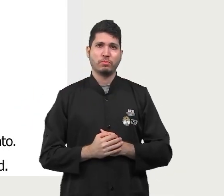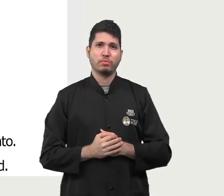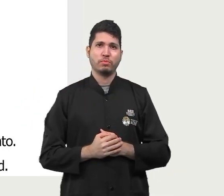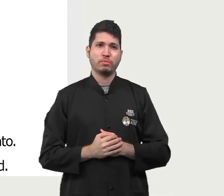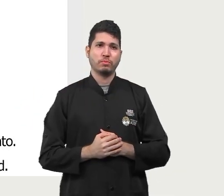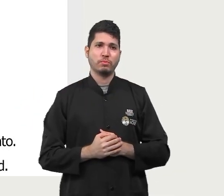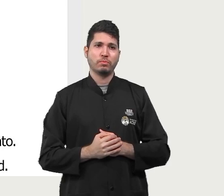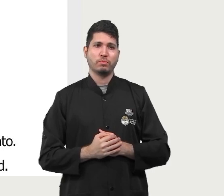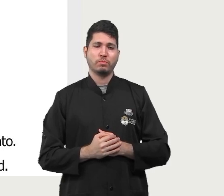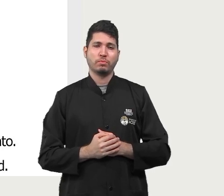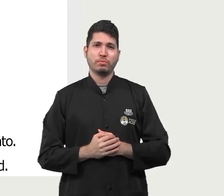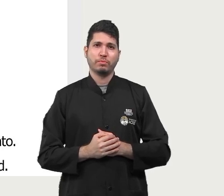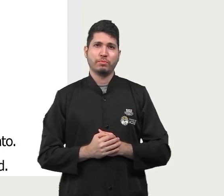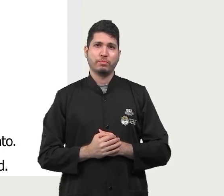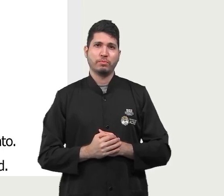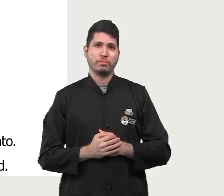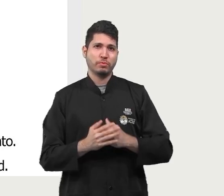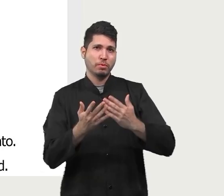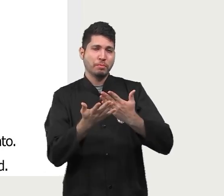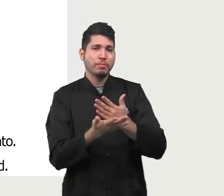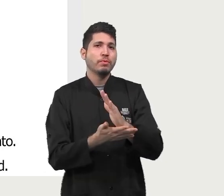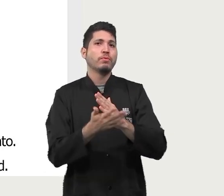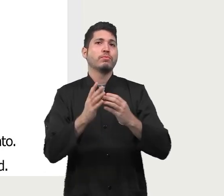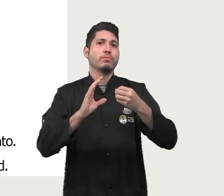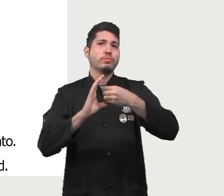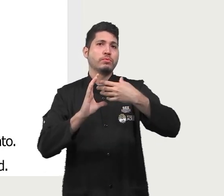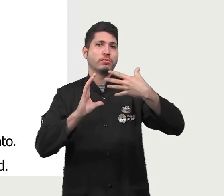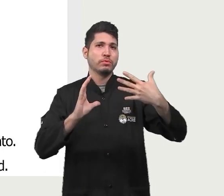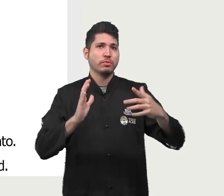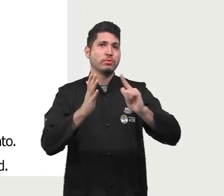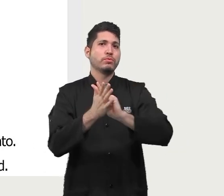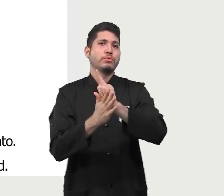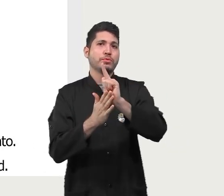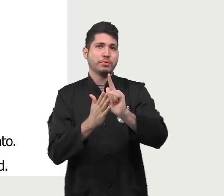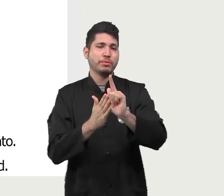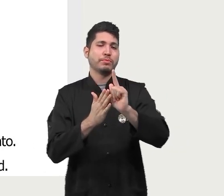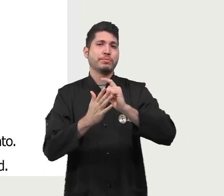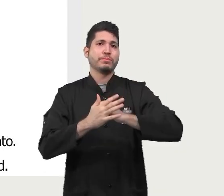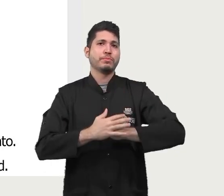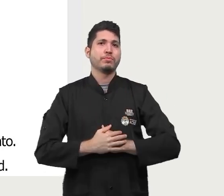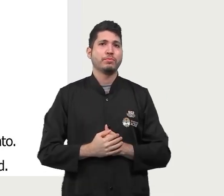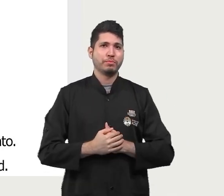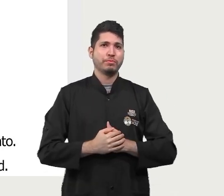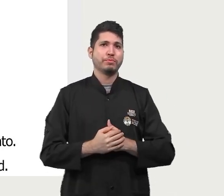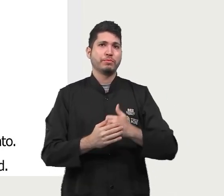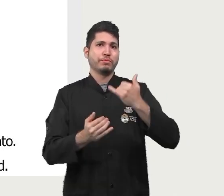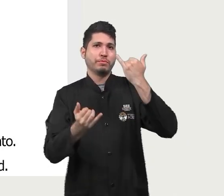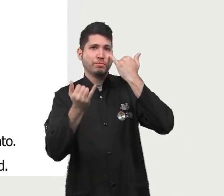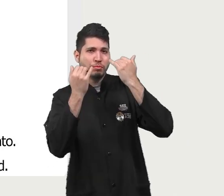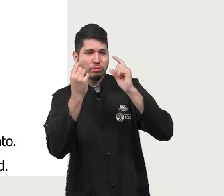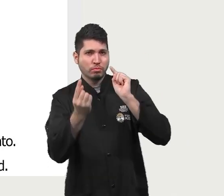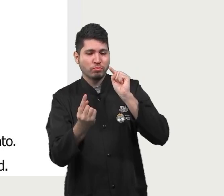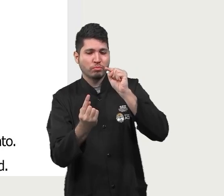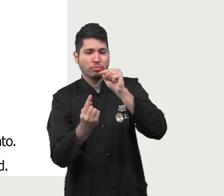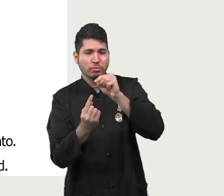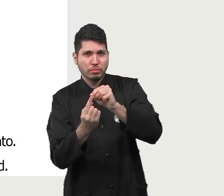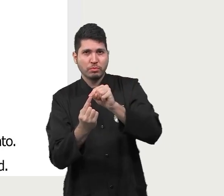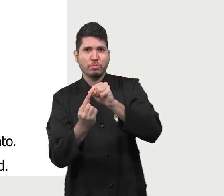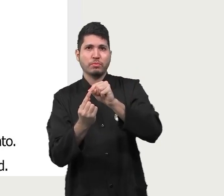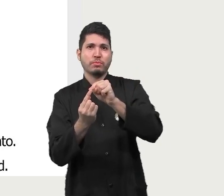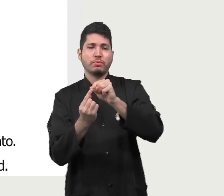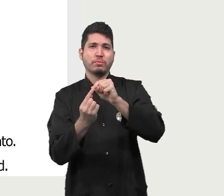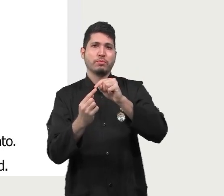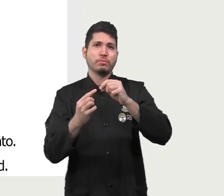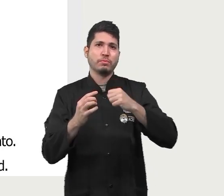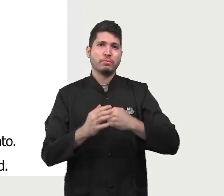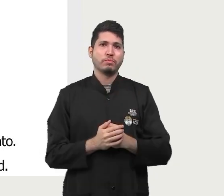ela circula. Aí temos algumas características do gênero notícia. Informação objetiva, ou seja, uma informação